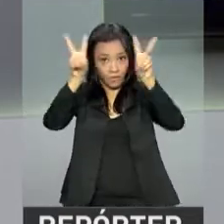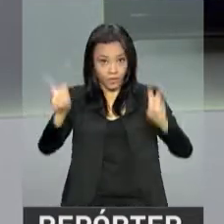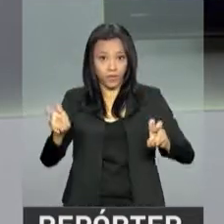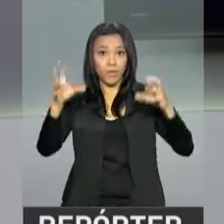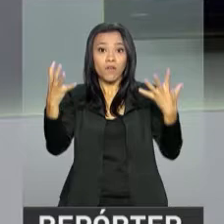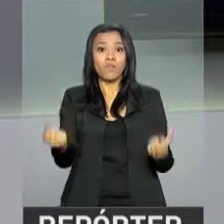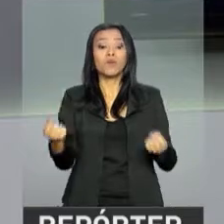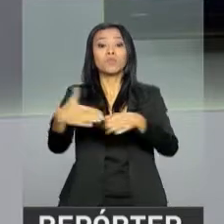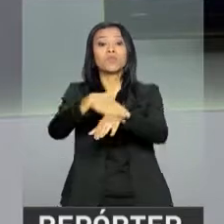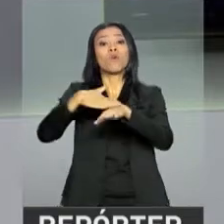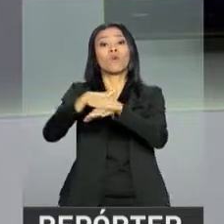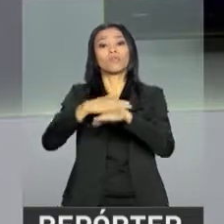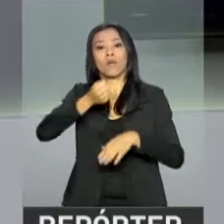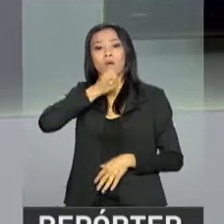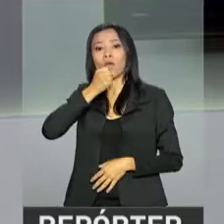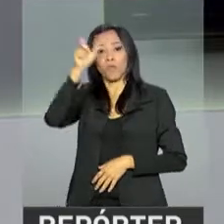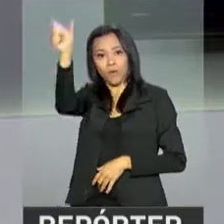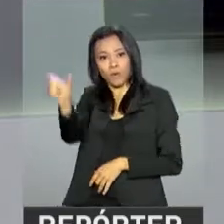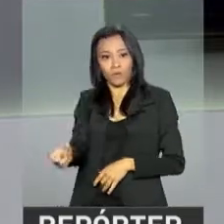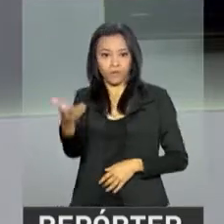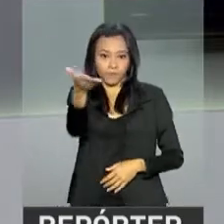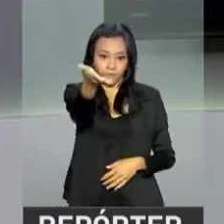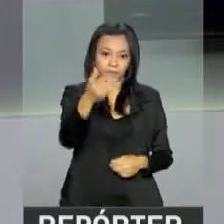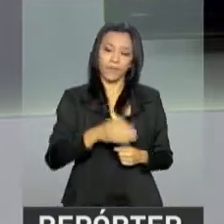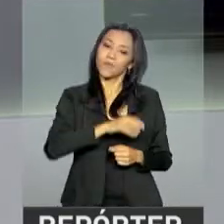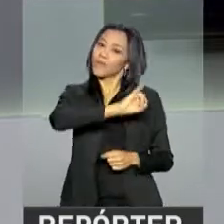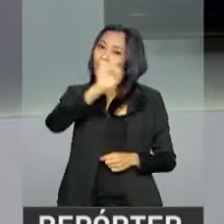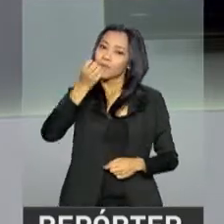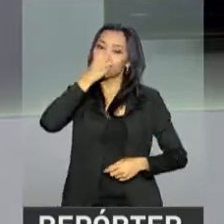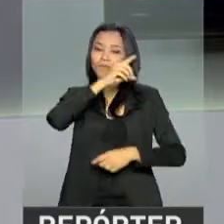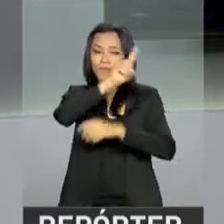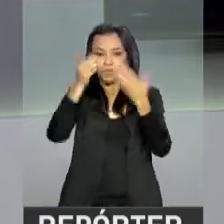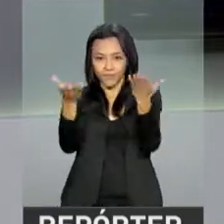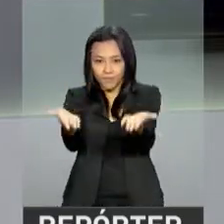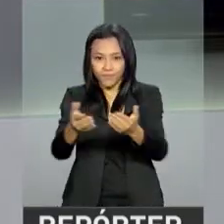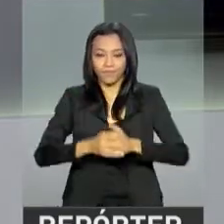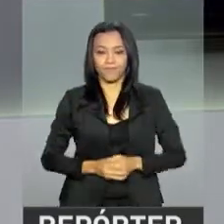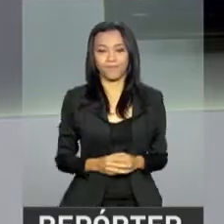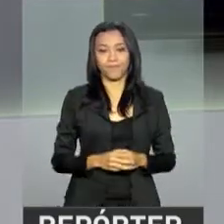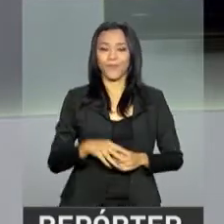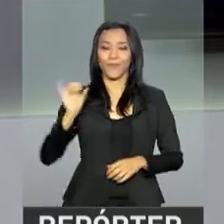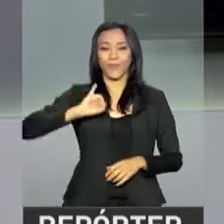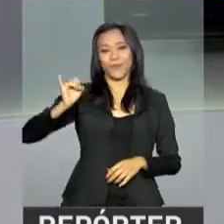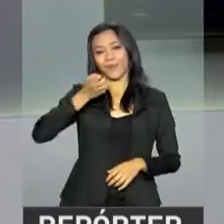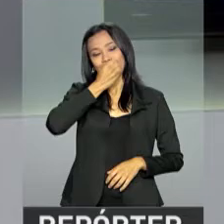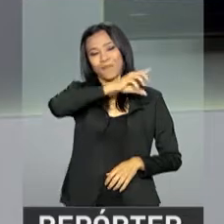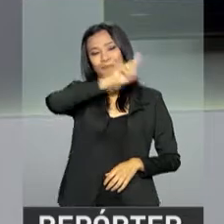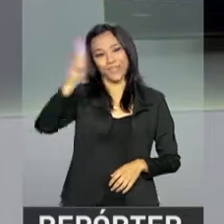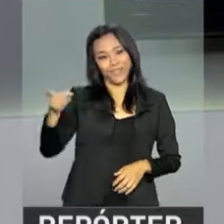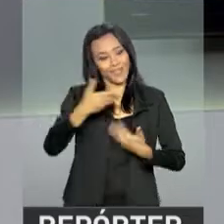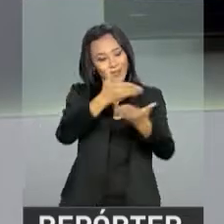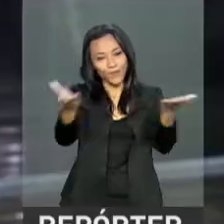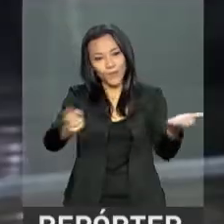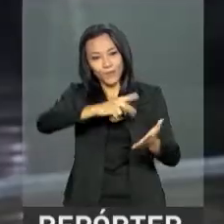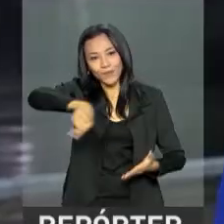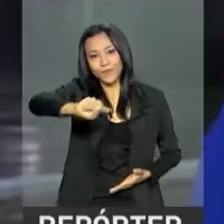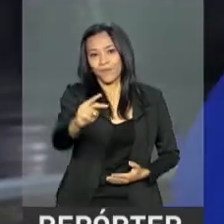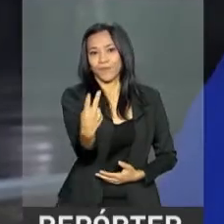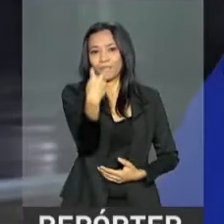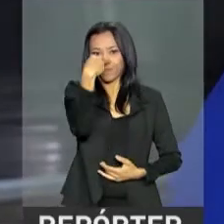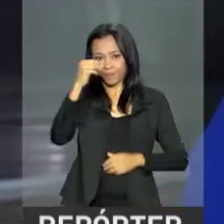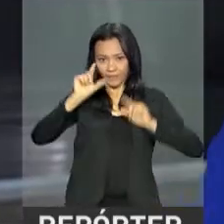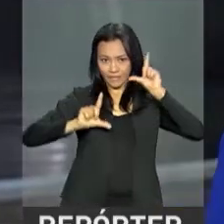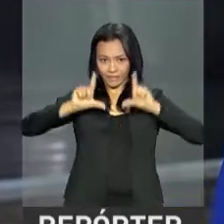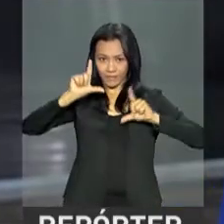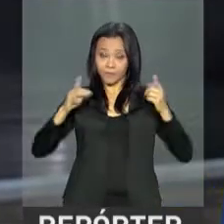conversar ao vivo com a repórter luana karen olá luana bom dia pra você falar isso é bom dia bom dia a todos que nos acompanham aqui pela